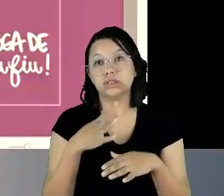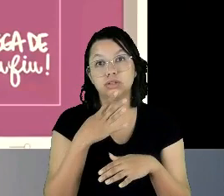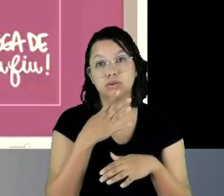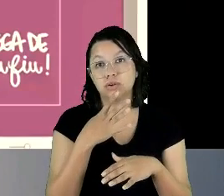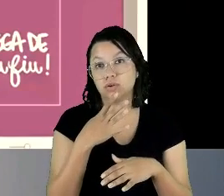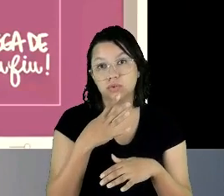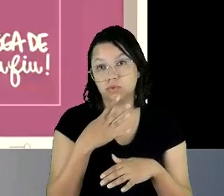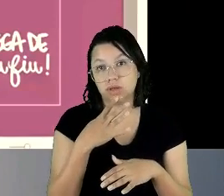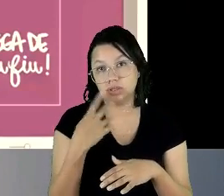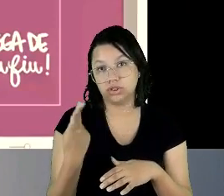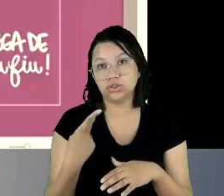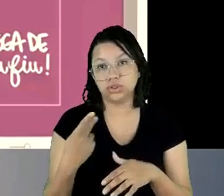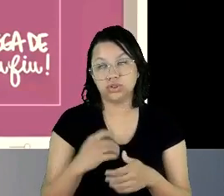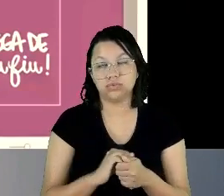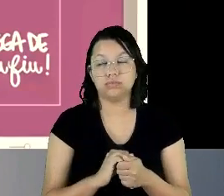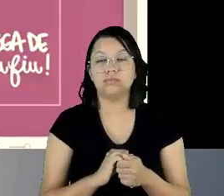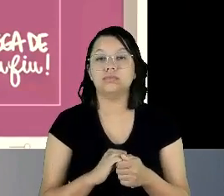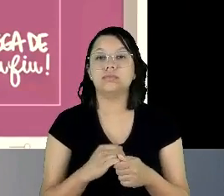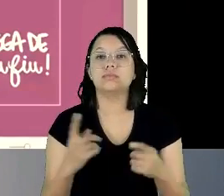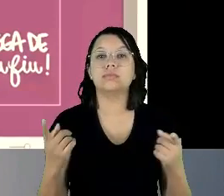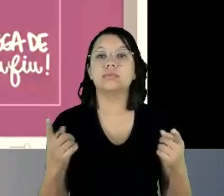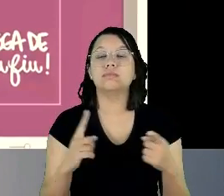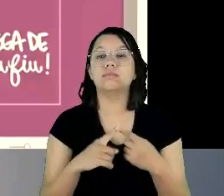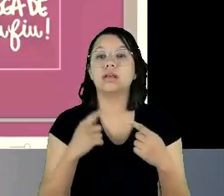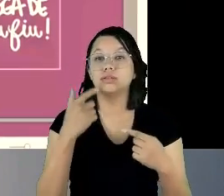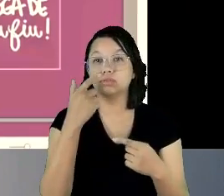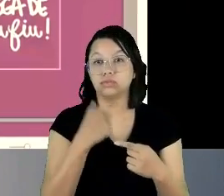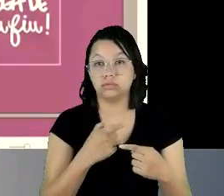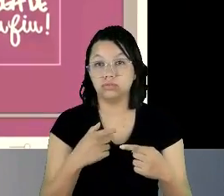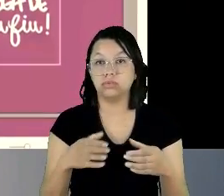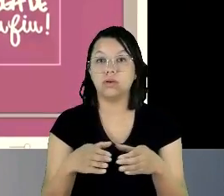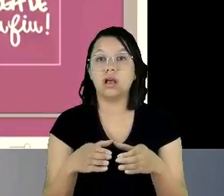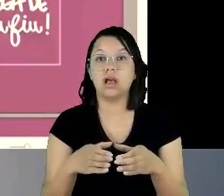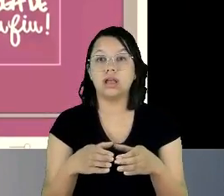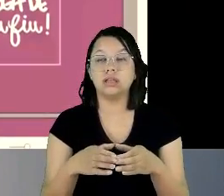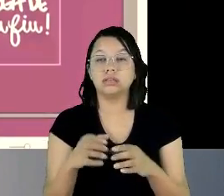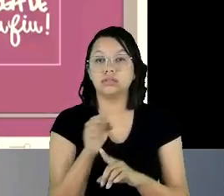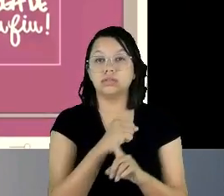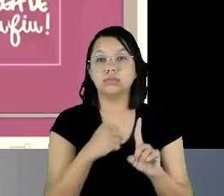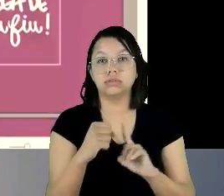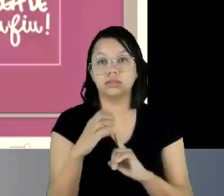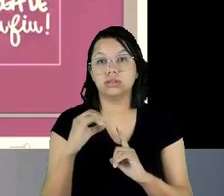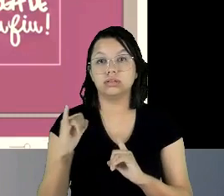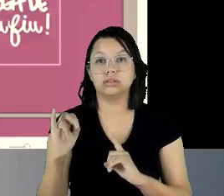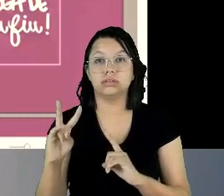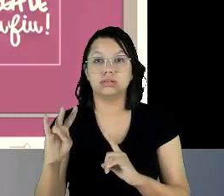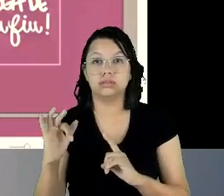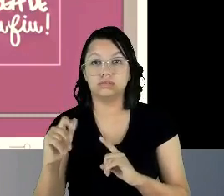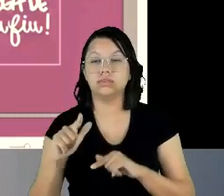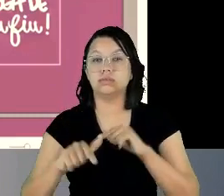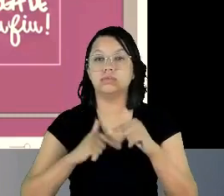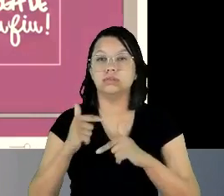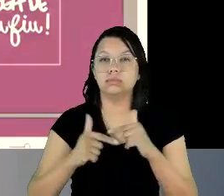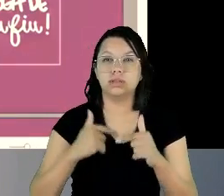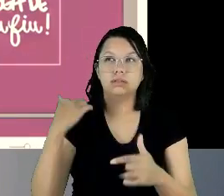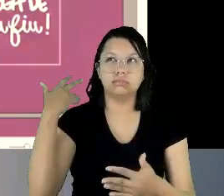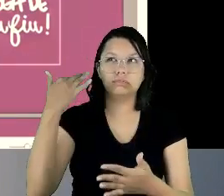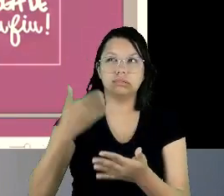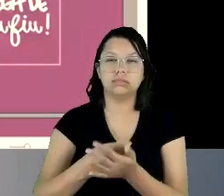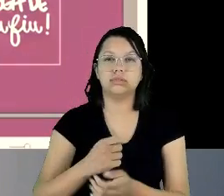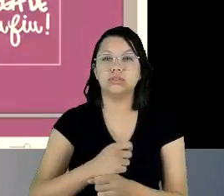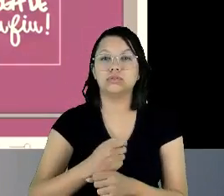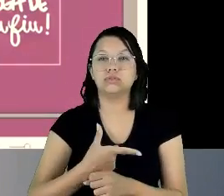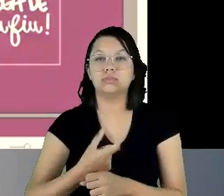nos conhece. Mas a Tincolga é uma organização da sociedade civil e a gente trabalha desde